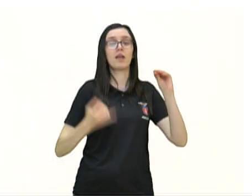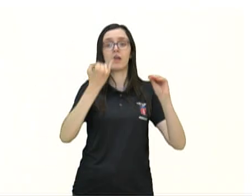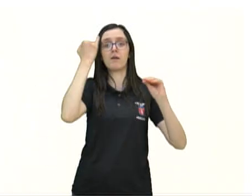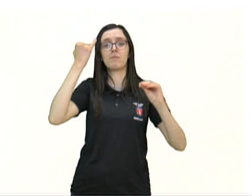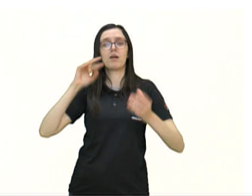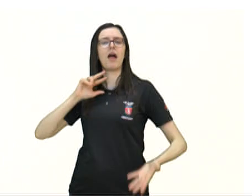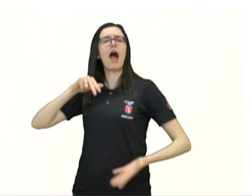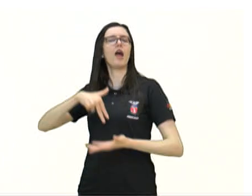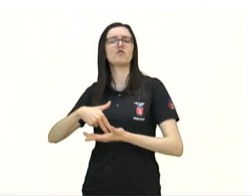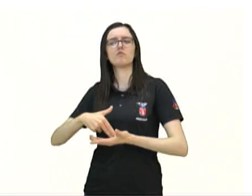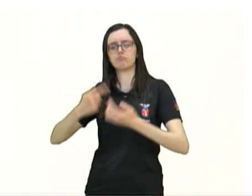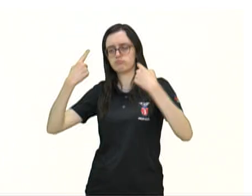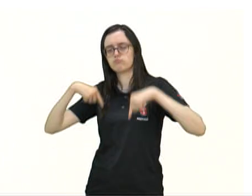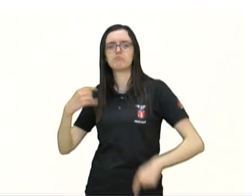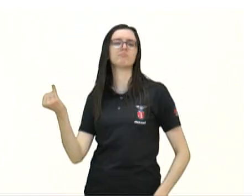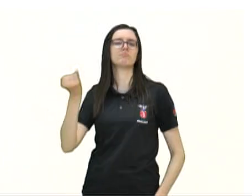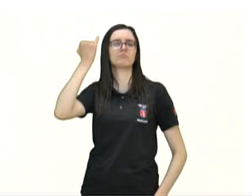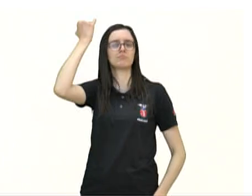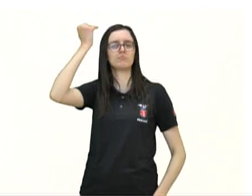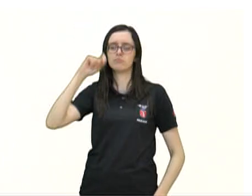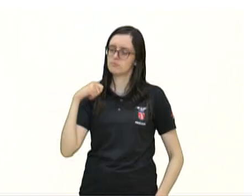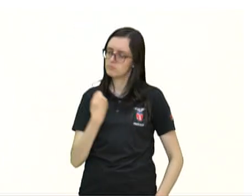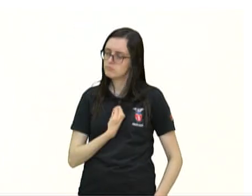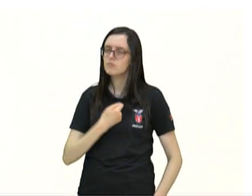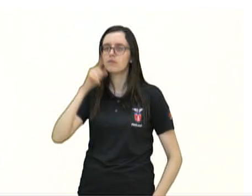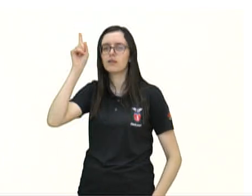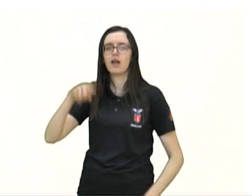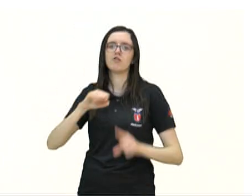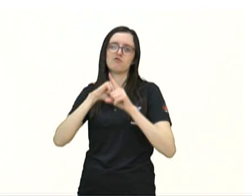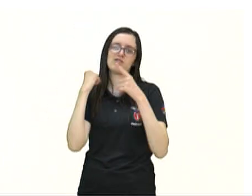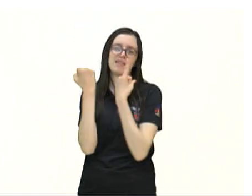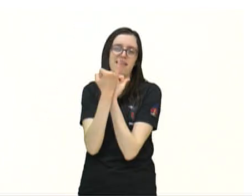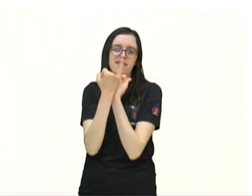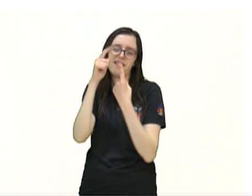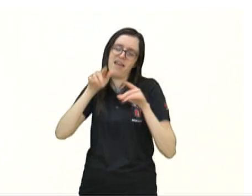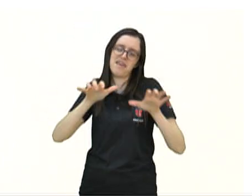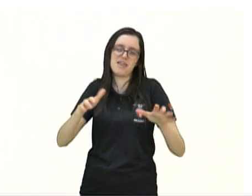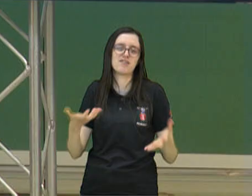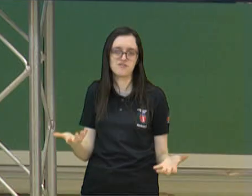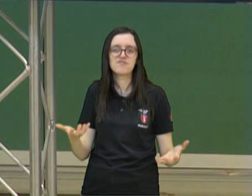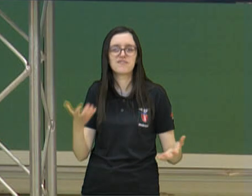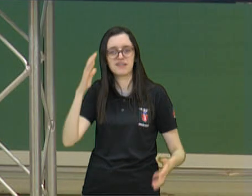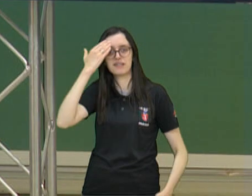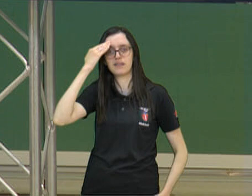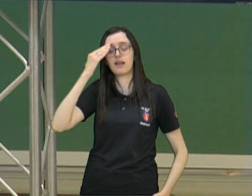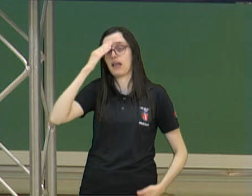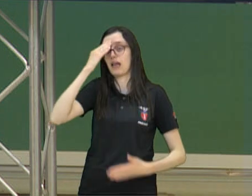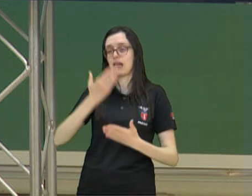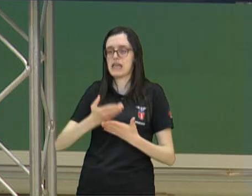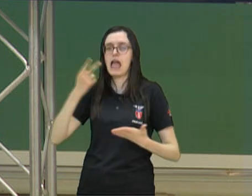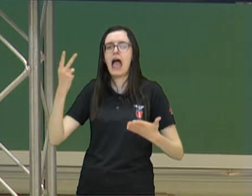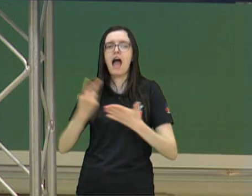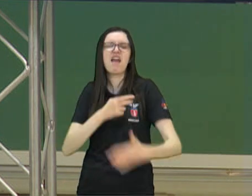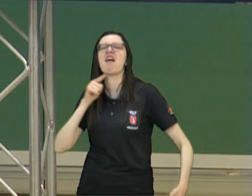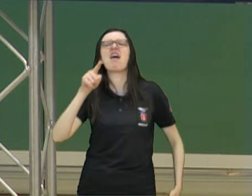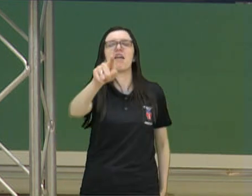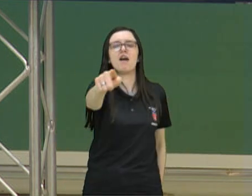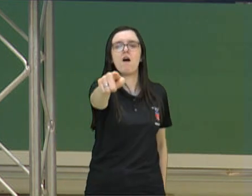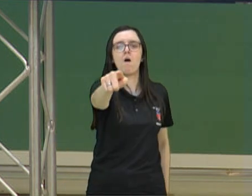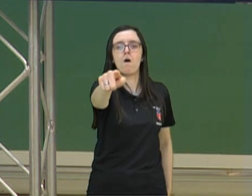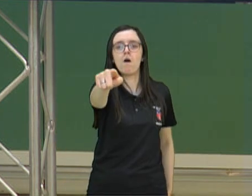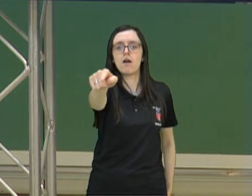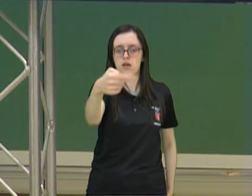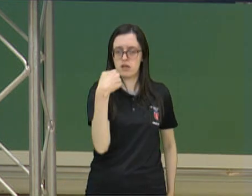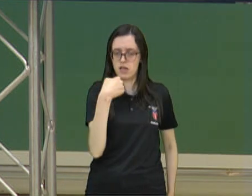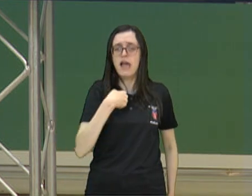muito importantes para nos caracterizar enquanto sociedade. É isso que ele está falando. Acredito que errado é aquele que fala correto,